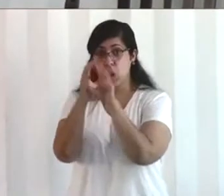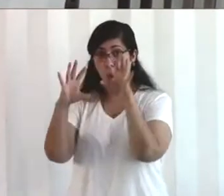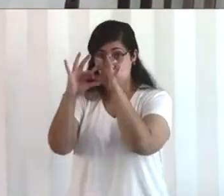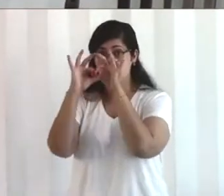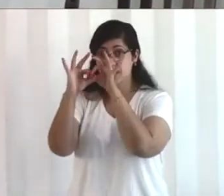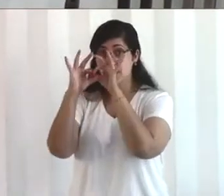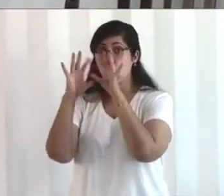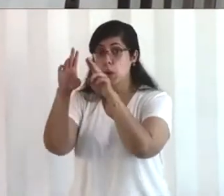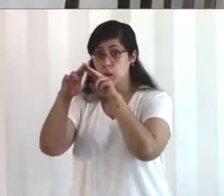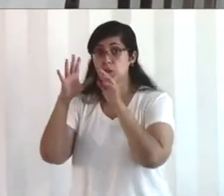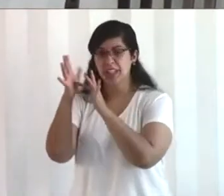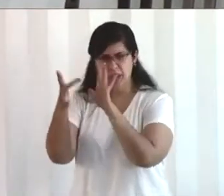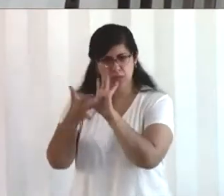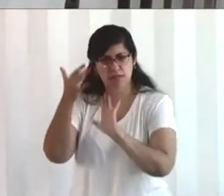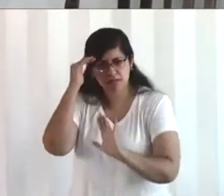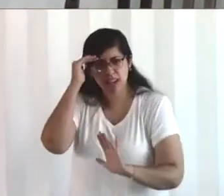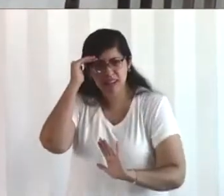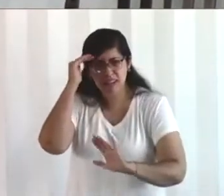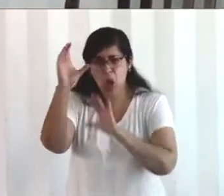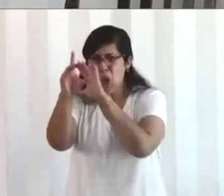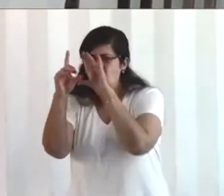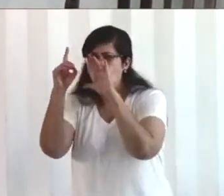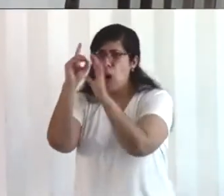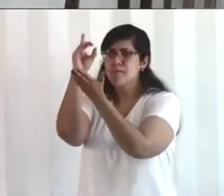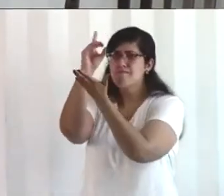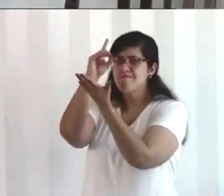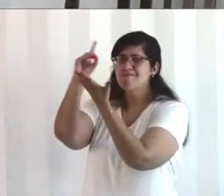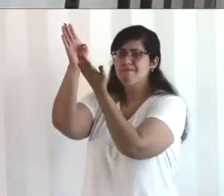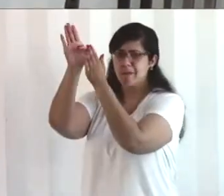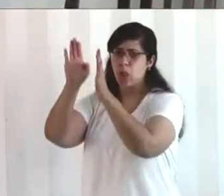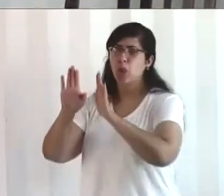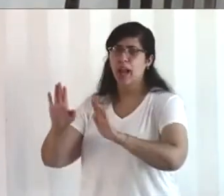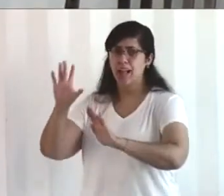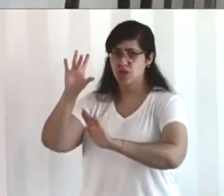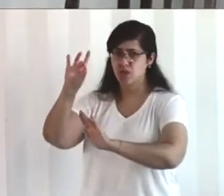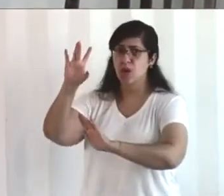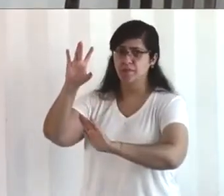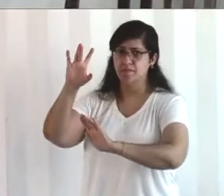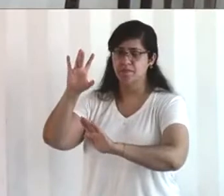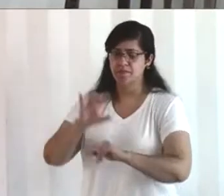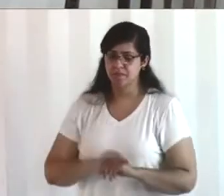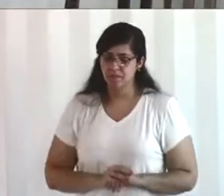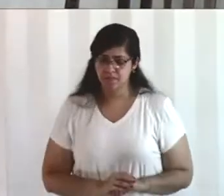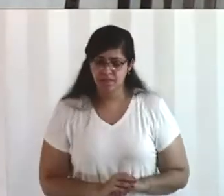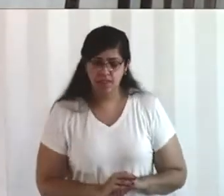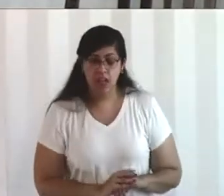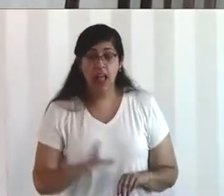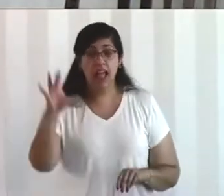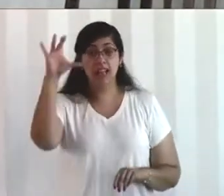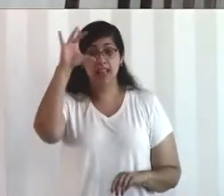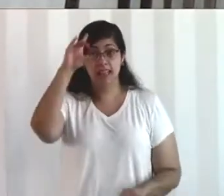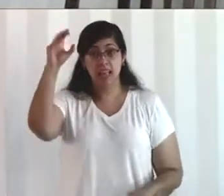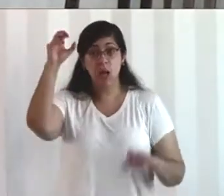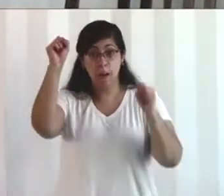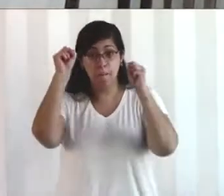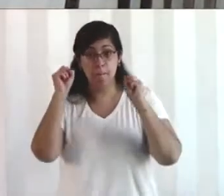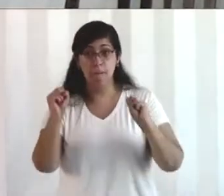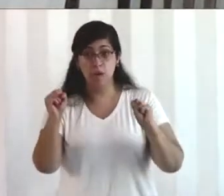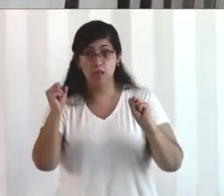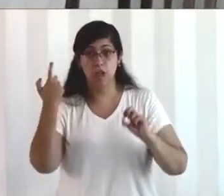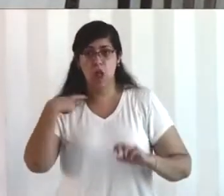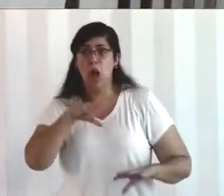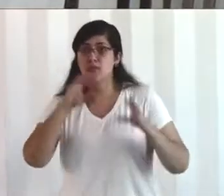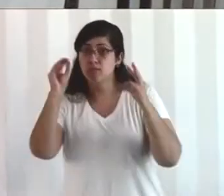Cristo. Importa que o culto seja somente a Deus. Importa que Deus se agrade daquele grupo que ali